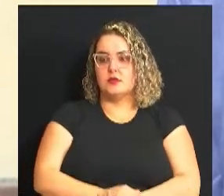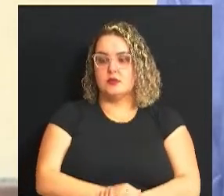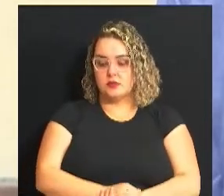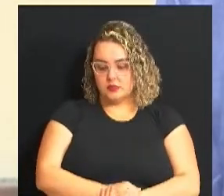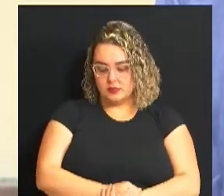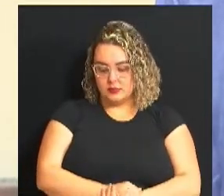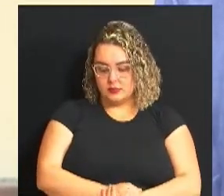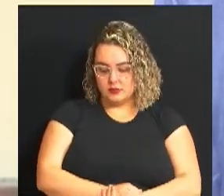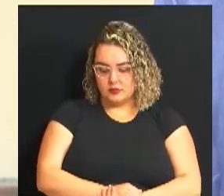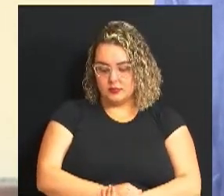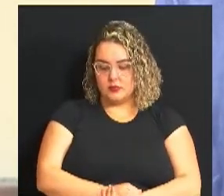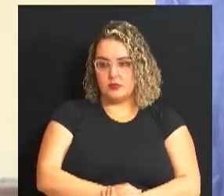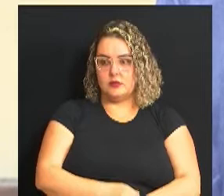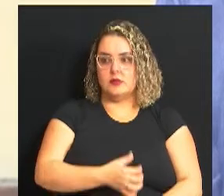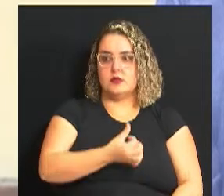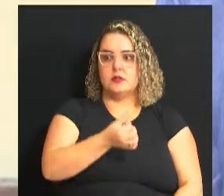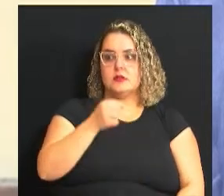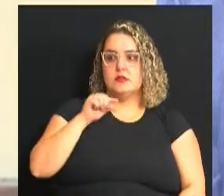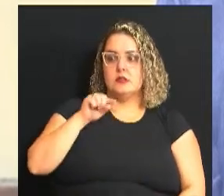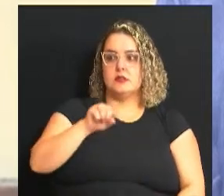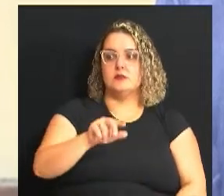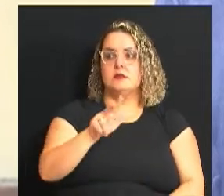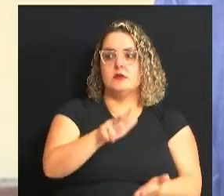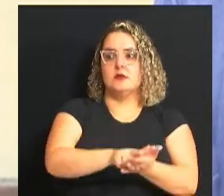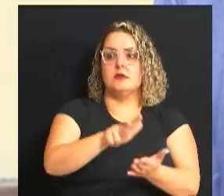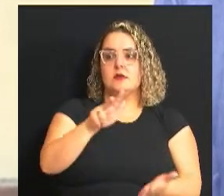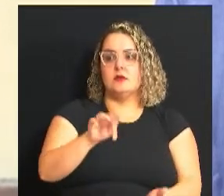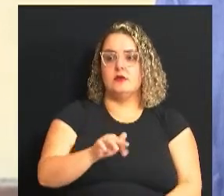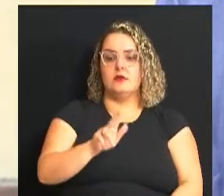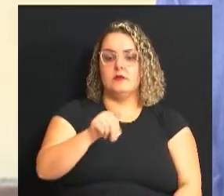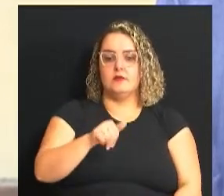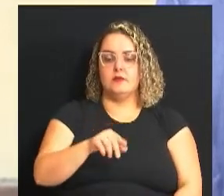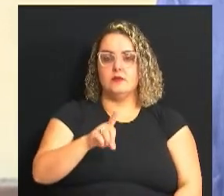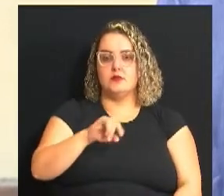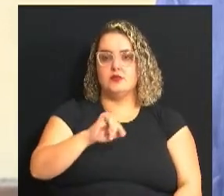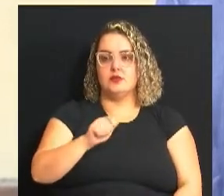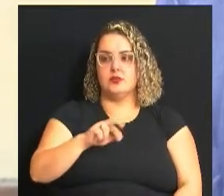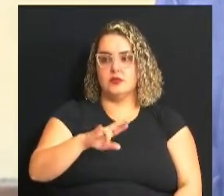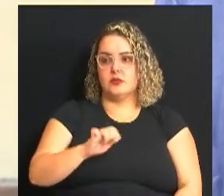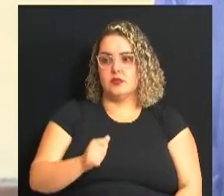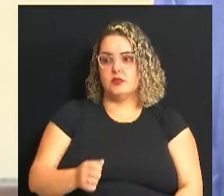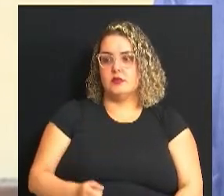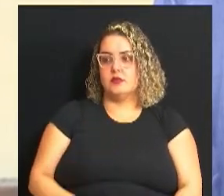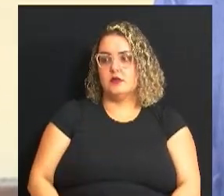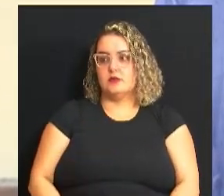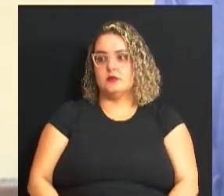cerca de 6 mil regularizações fundiárias. Tá? Então, é um processo muito